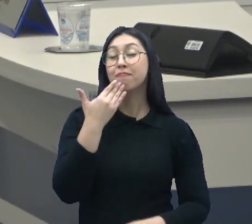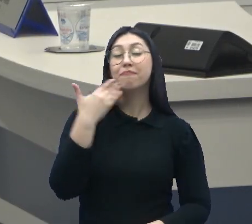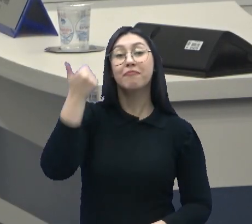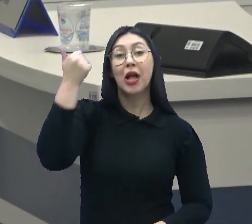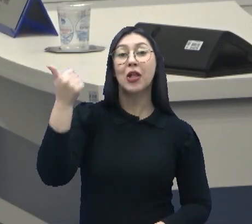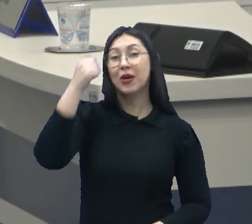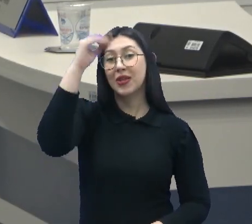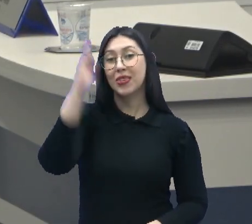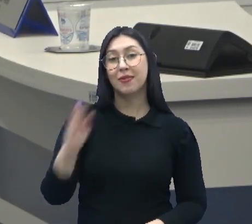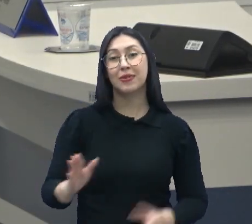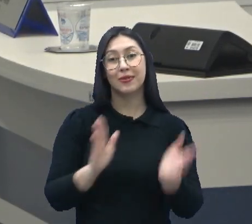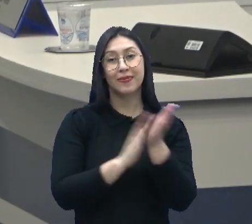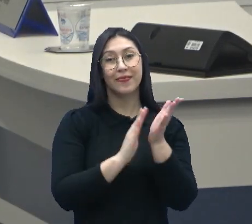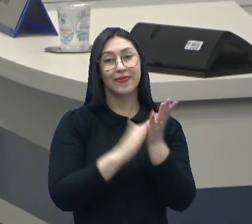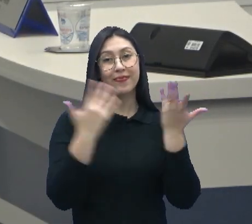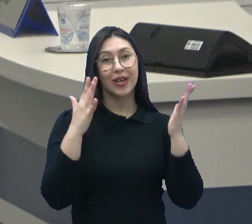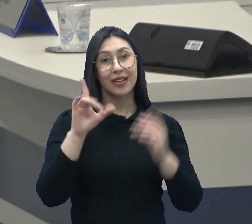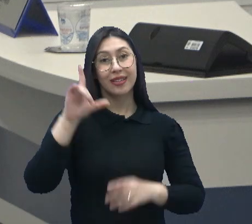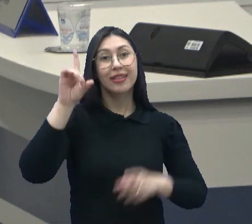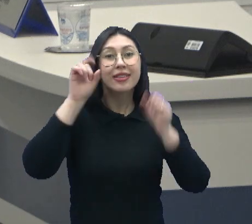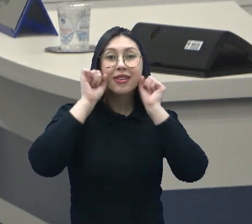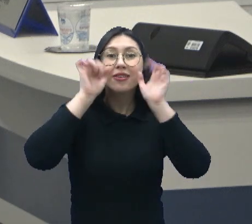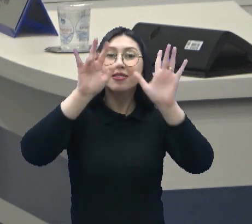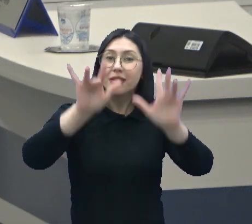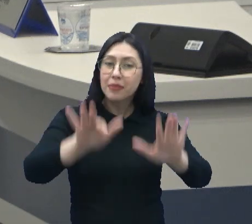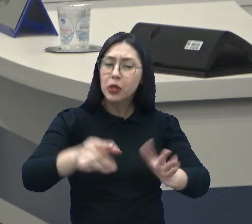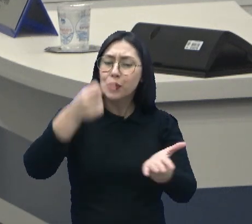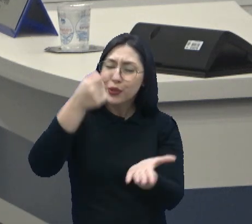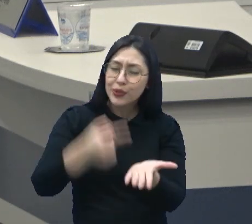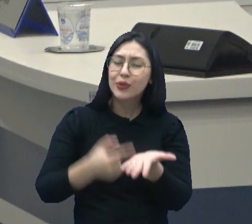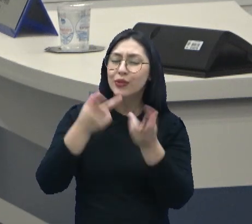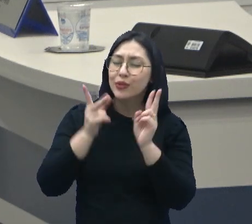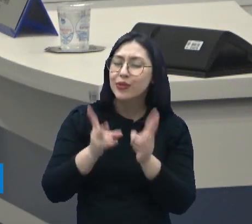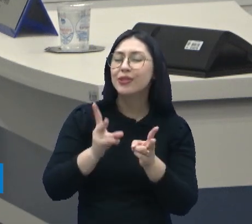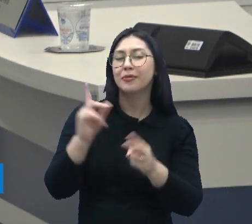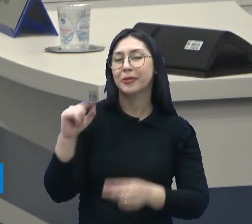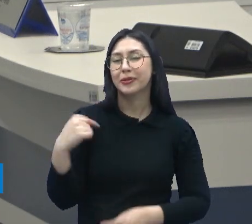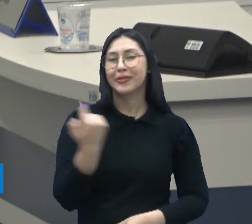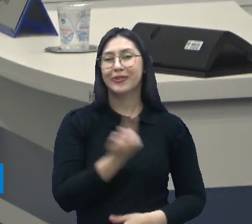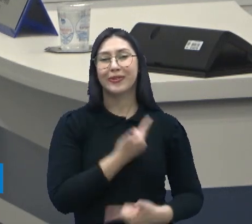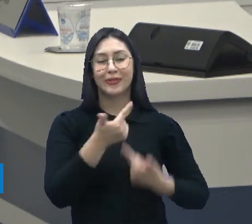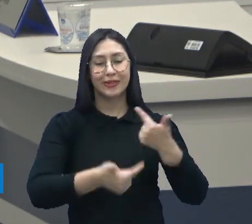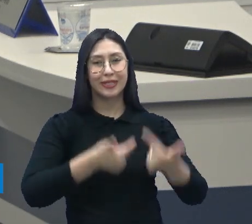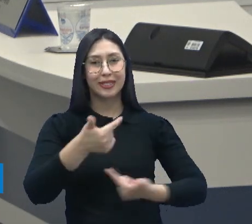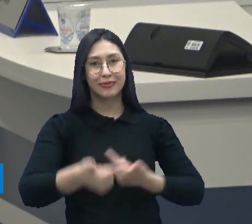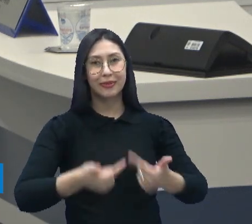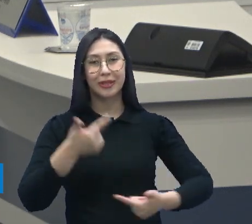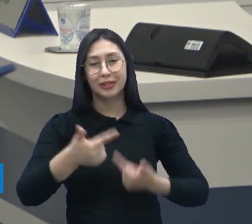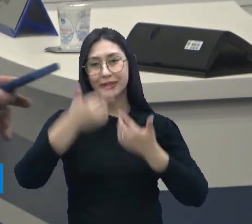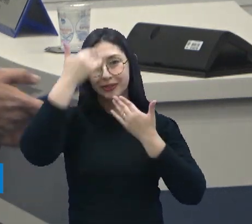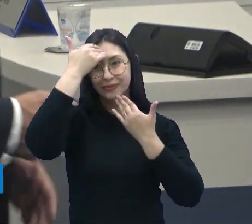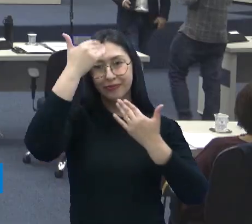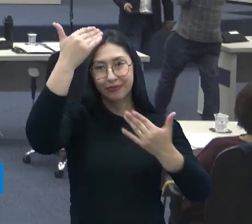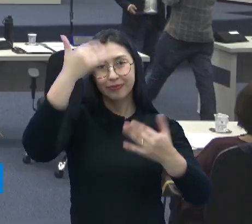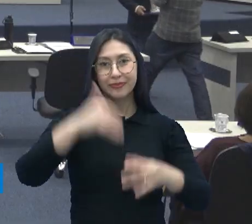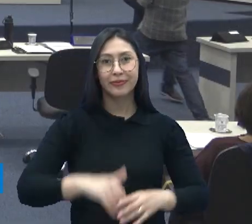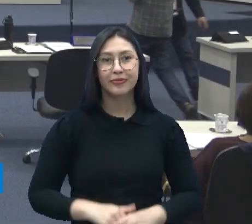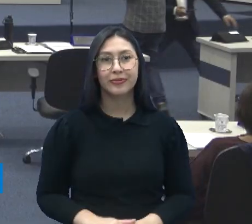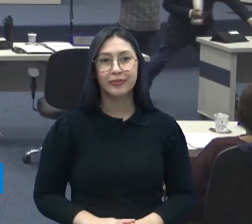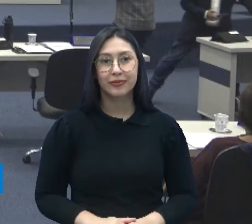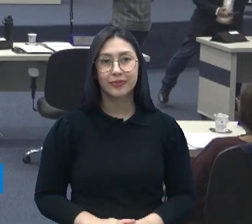Brasil. Parabéns a todos, Deus abençoe e conte sempre com o nosso trabalho aqui na casa. Obrigado, presidente.